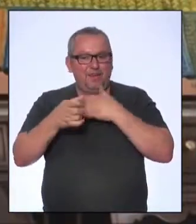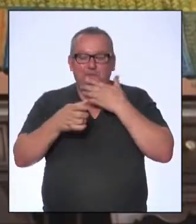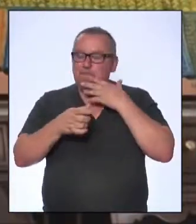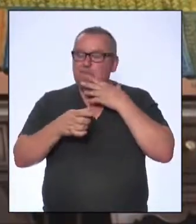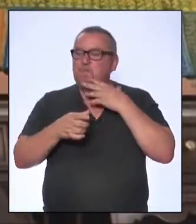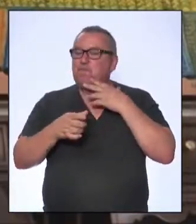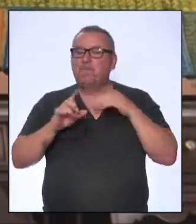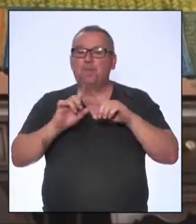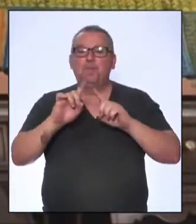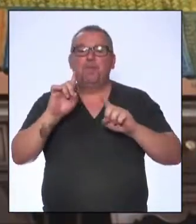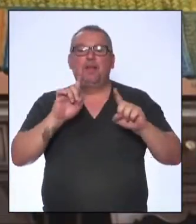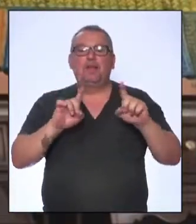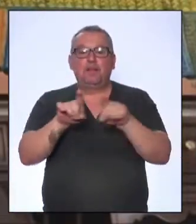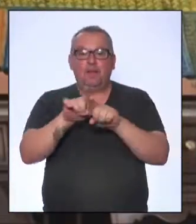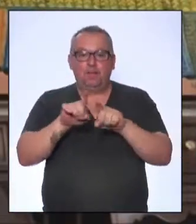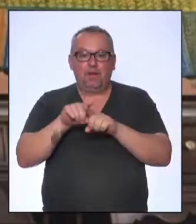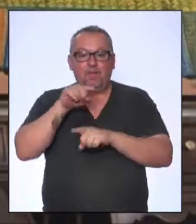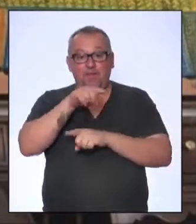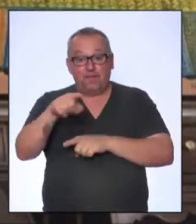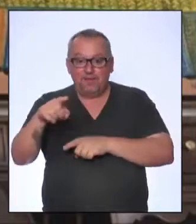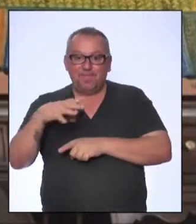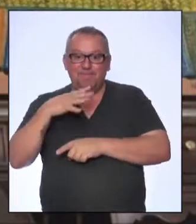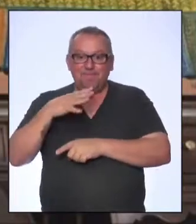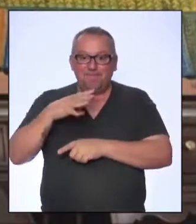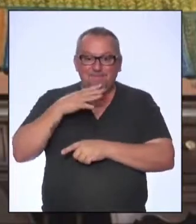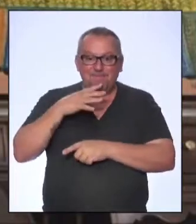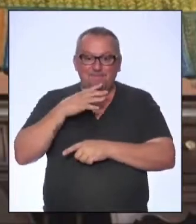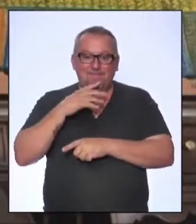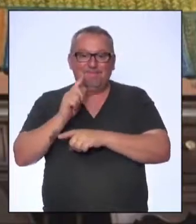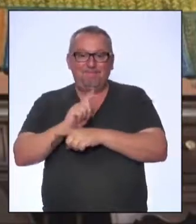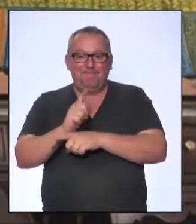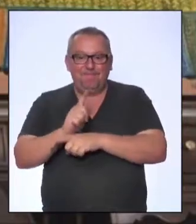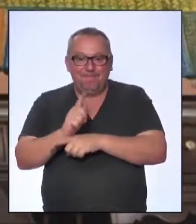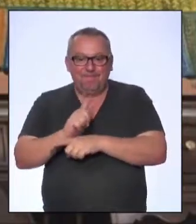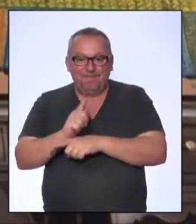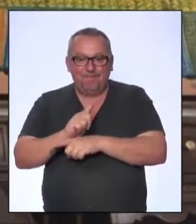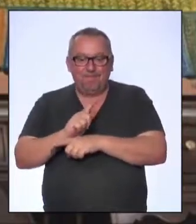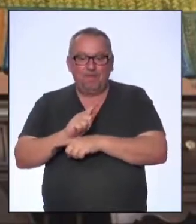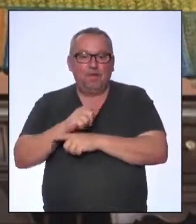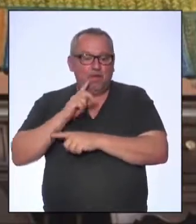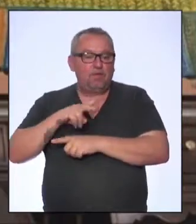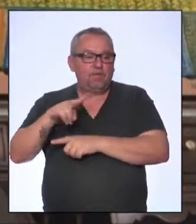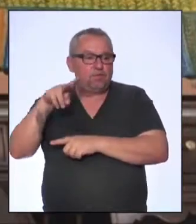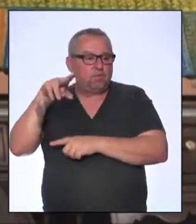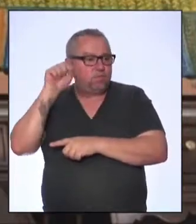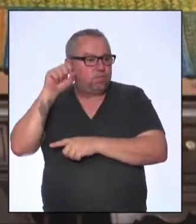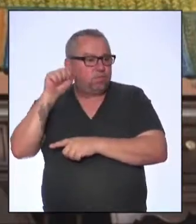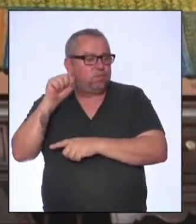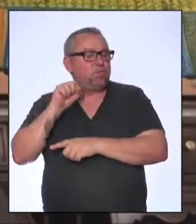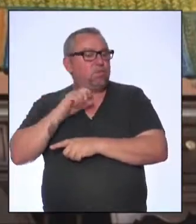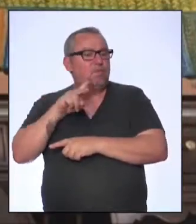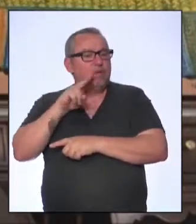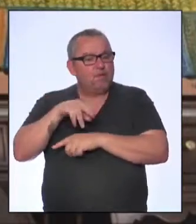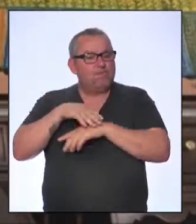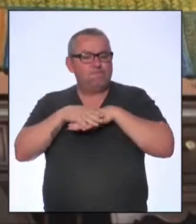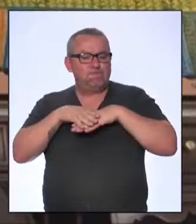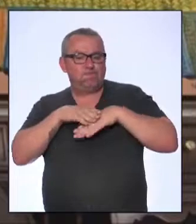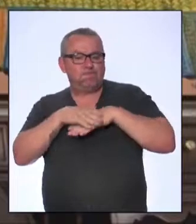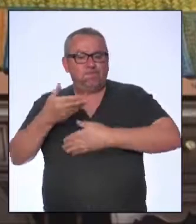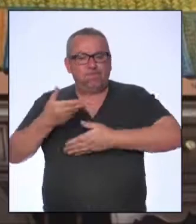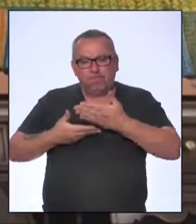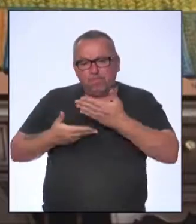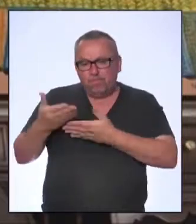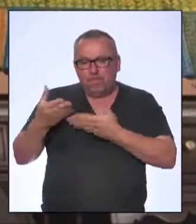além disso, você é conhecido como um gestor que ouve muito, né? A sua capacidade de escuta, acho que é